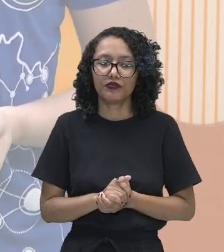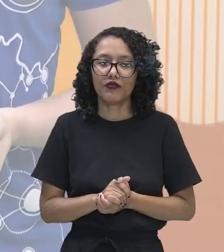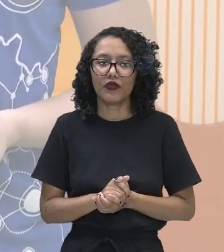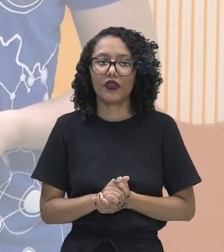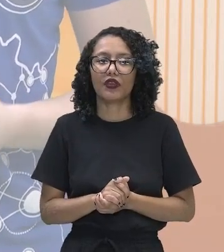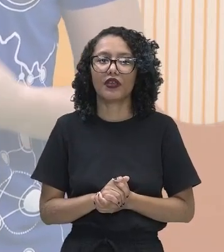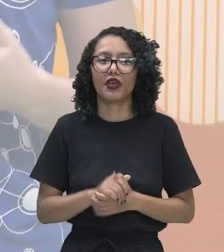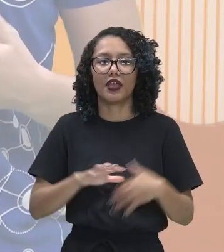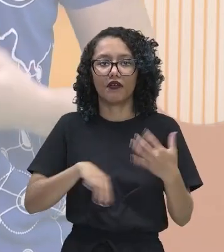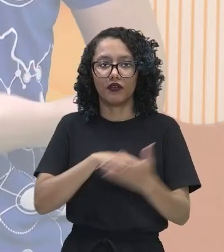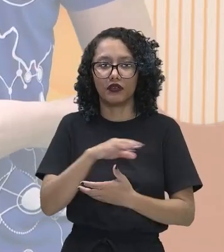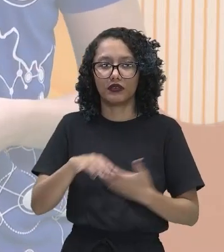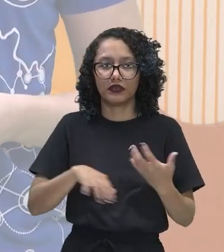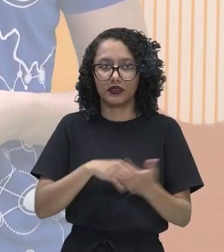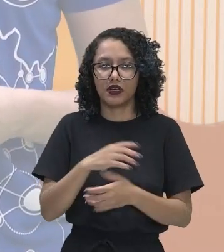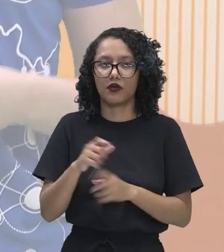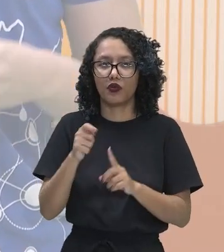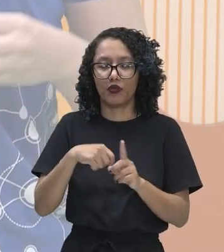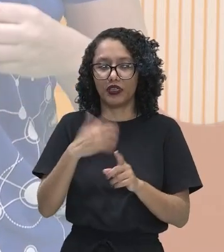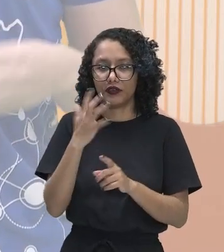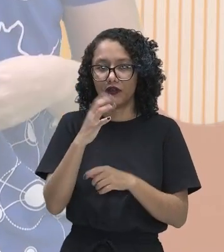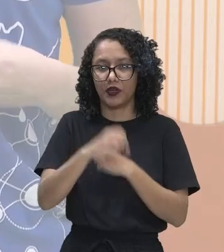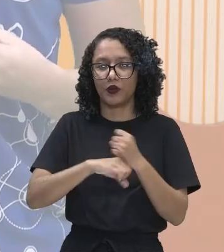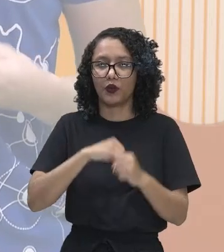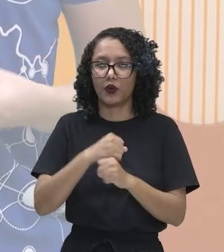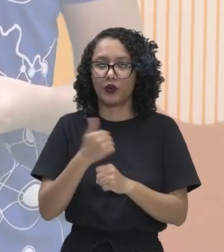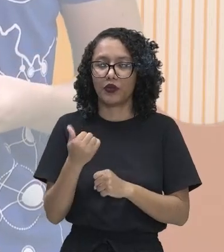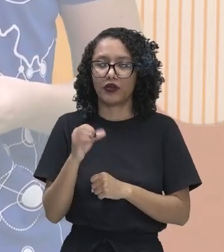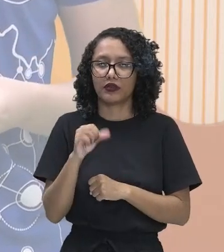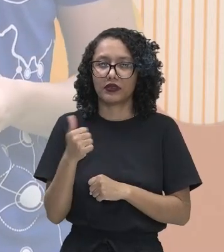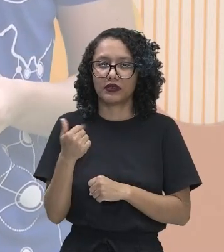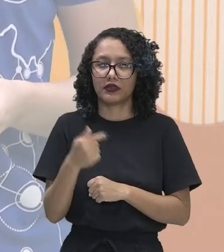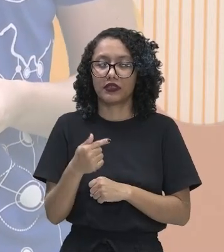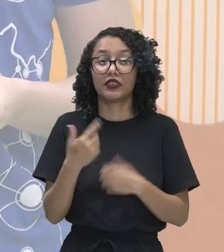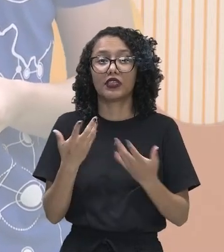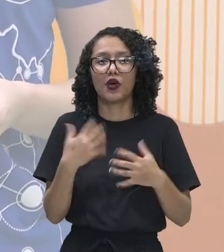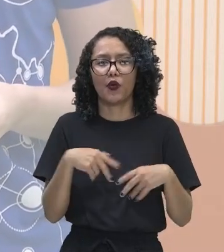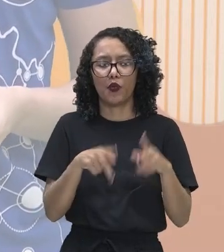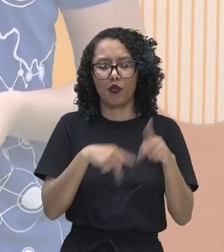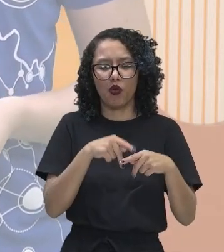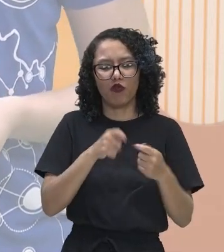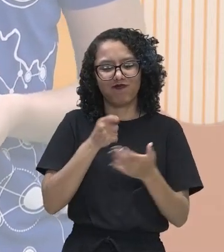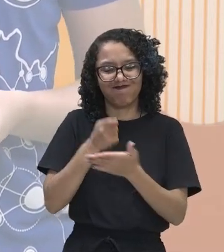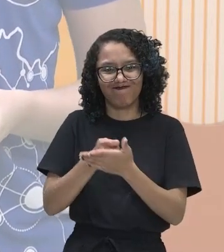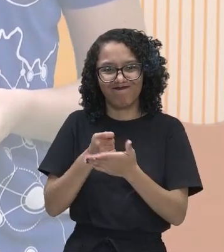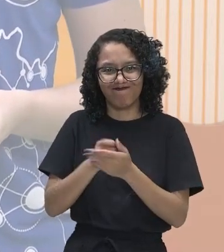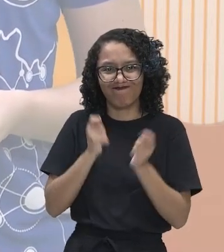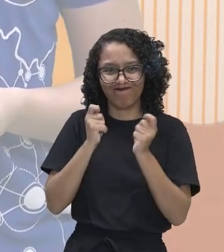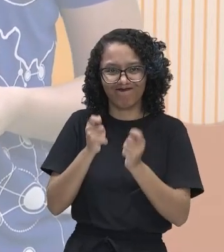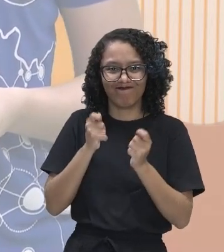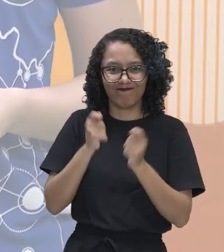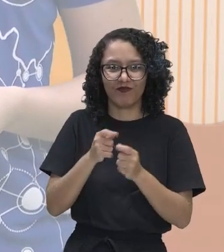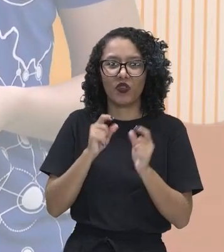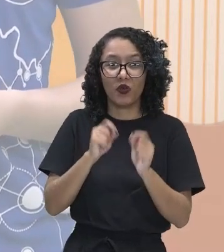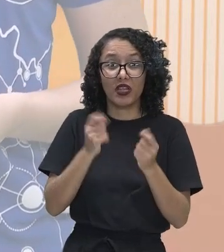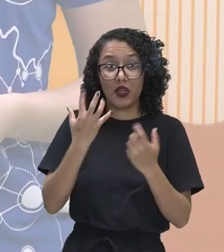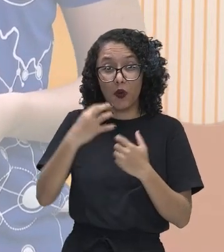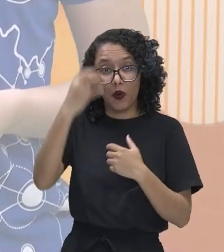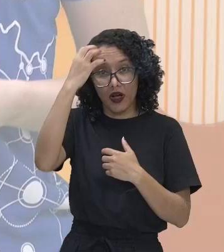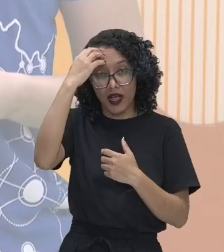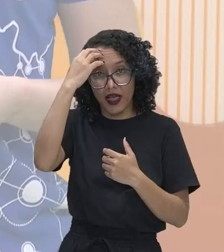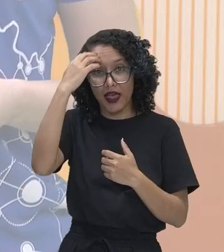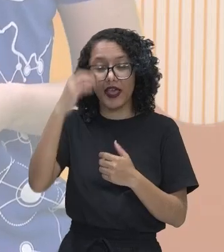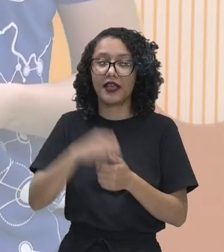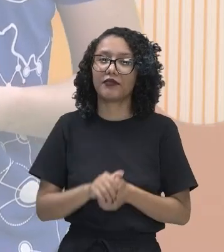Fevereiro de 1917. A pressão popular levou à abdicação do czar Nicolau